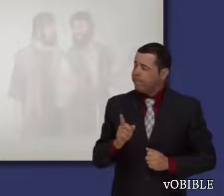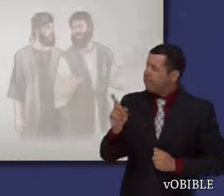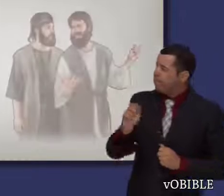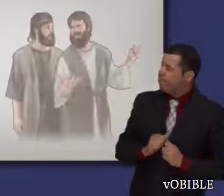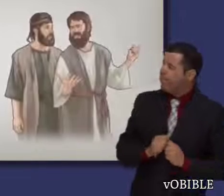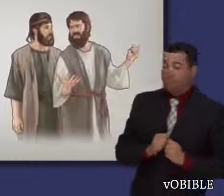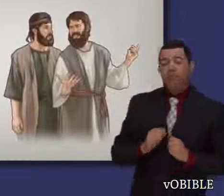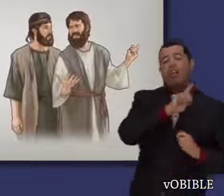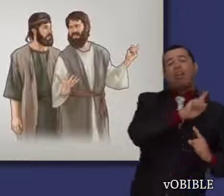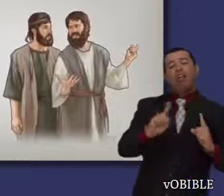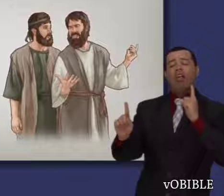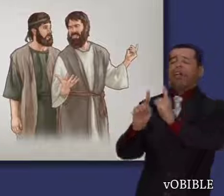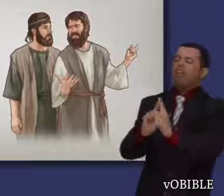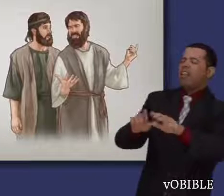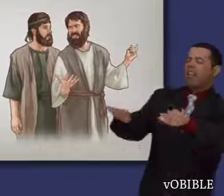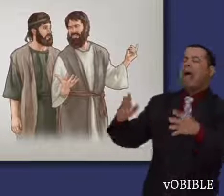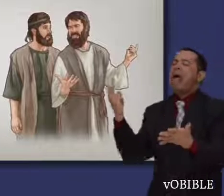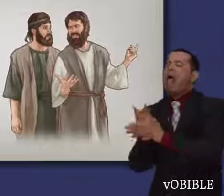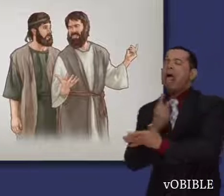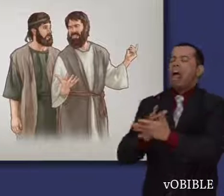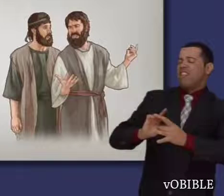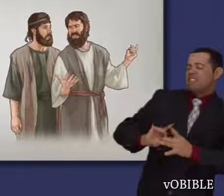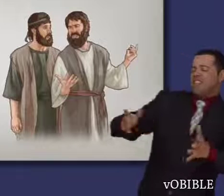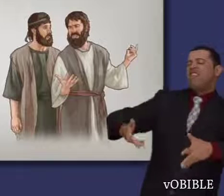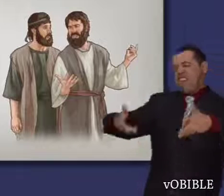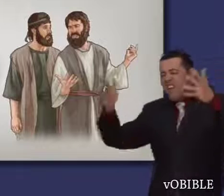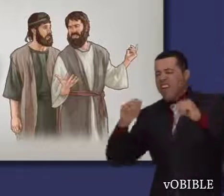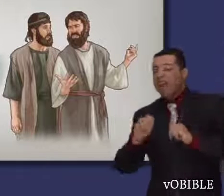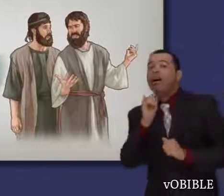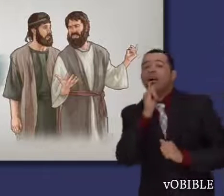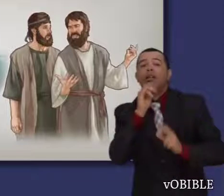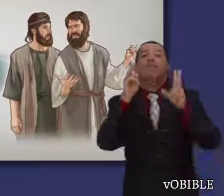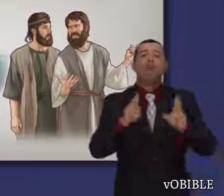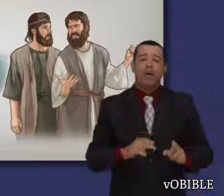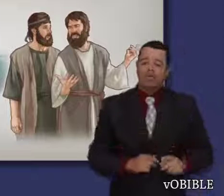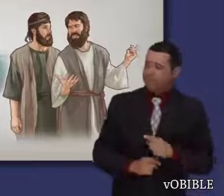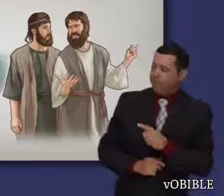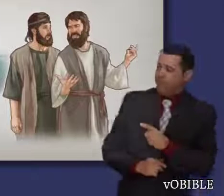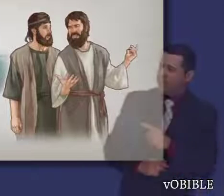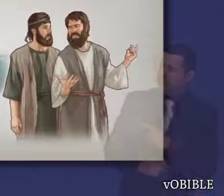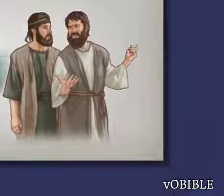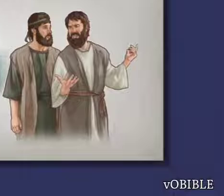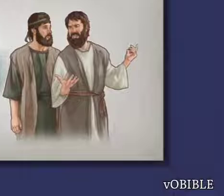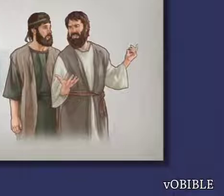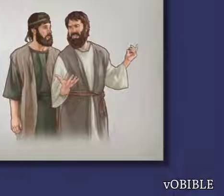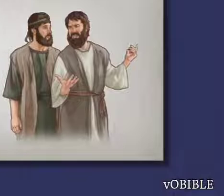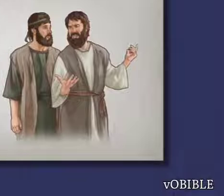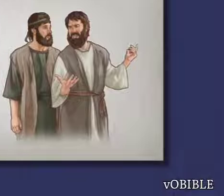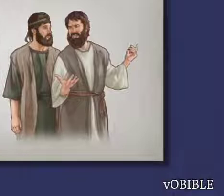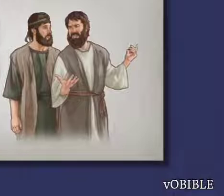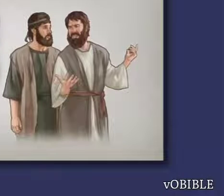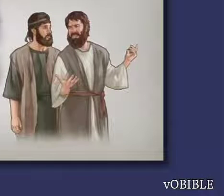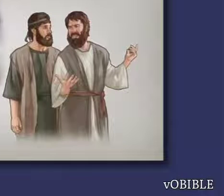vivas para descrever aqueles homens maus que tinham se infiltrado na congregação. Eles são chamados de rochedos escondidos